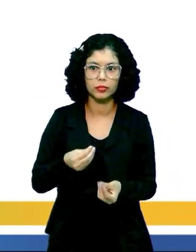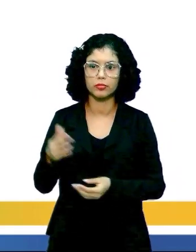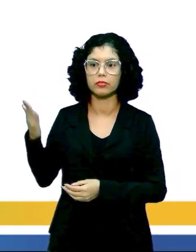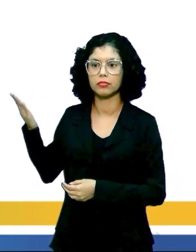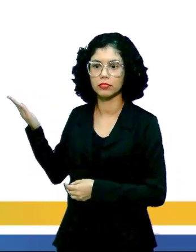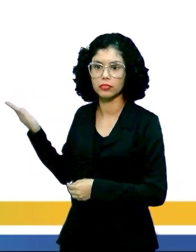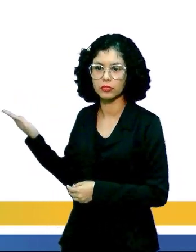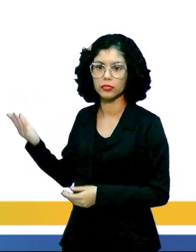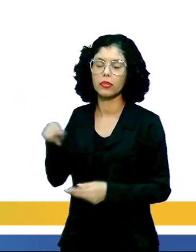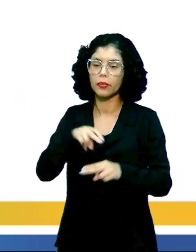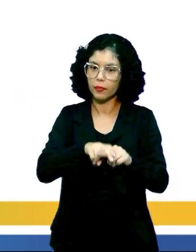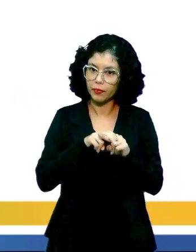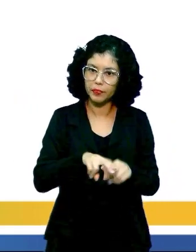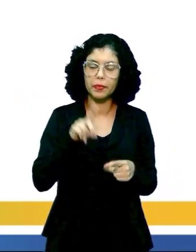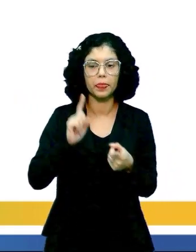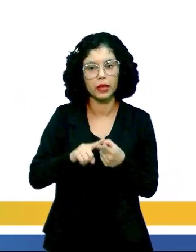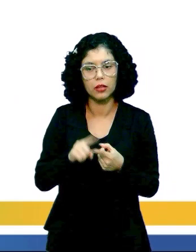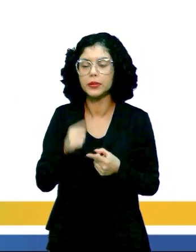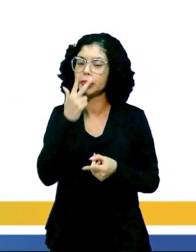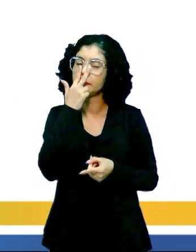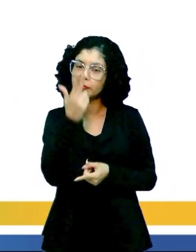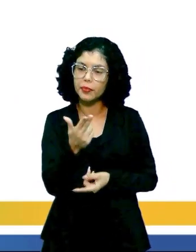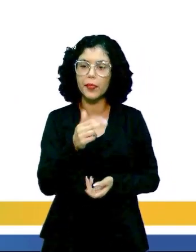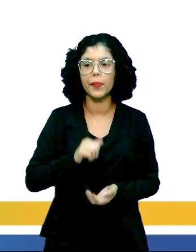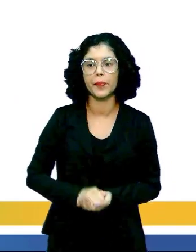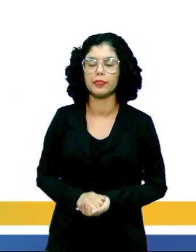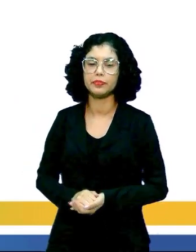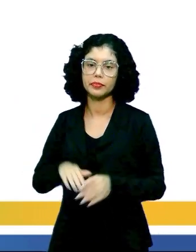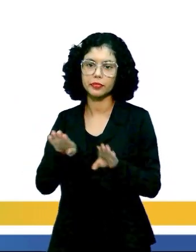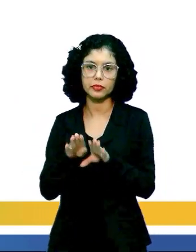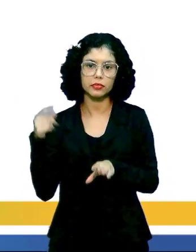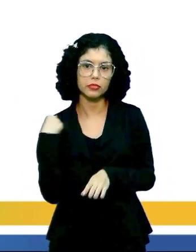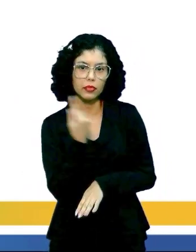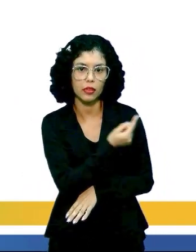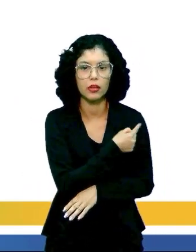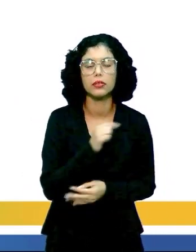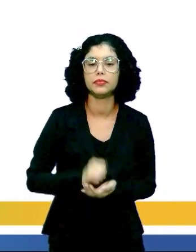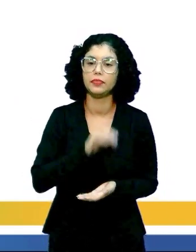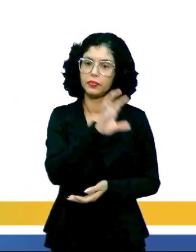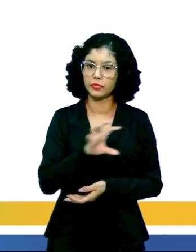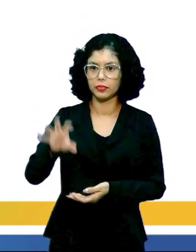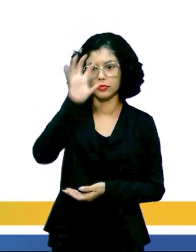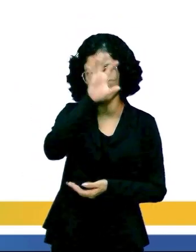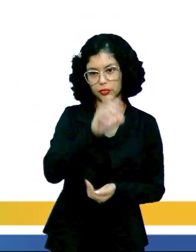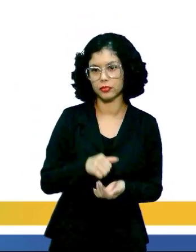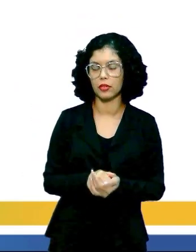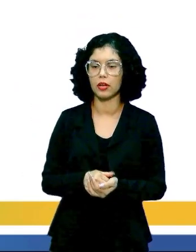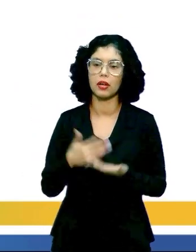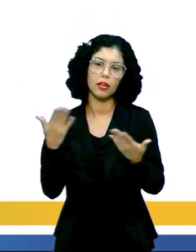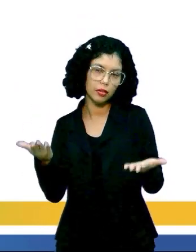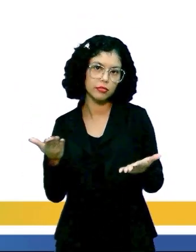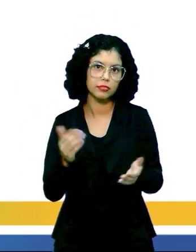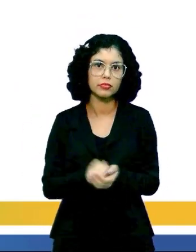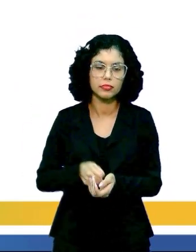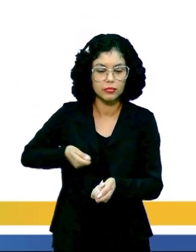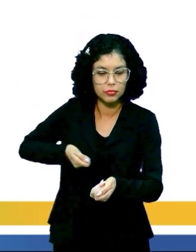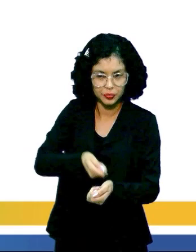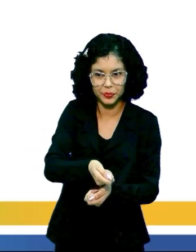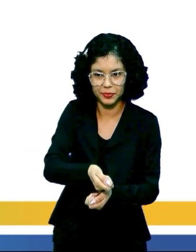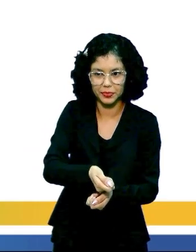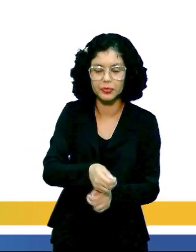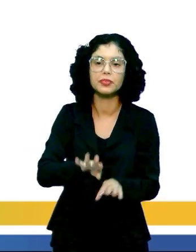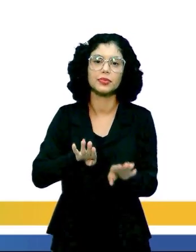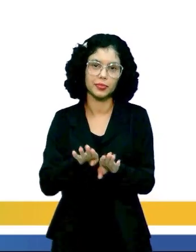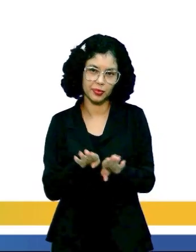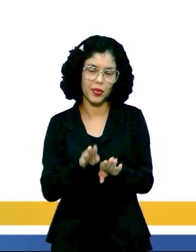bilhar, justamente por se assemelhar a uma bola de bilhar. Para nós, na nossa região, uma bola de bilhar nada mais é do que uma bola de sinuca,